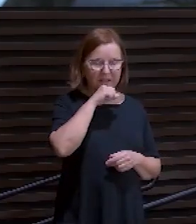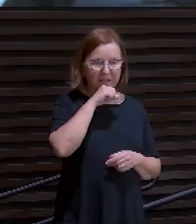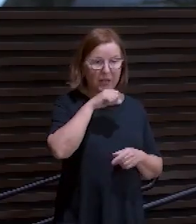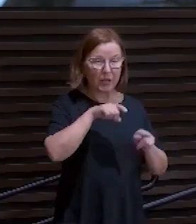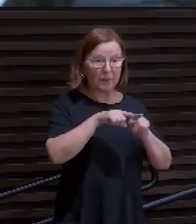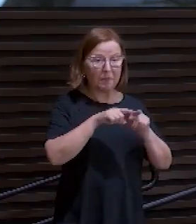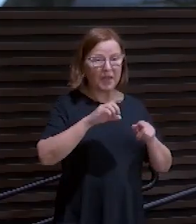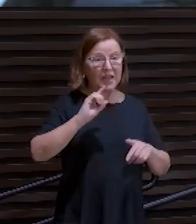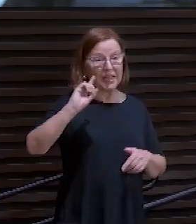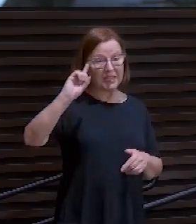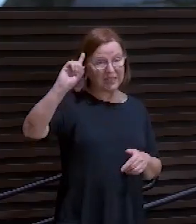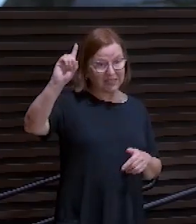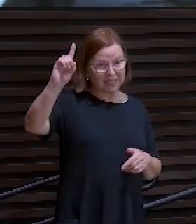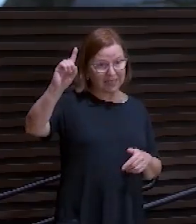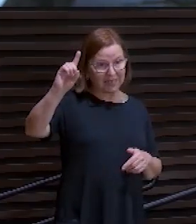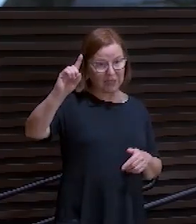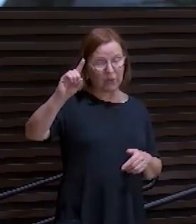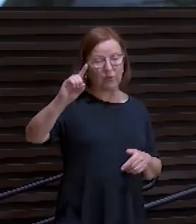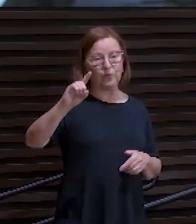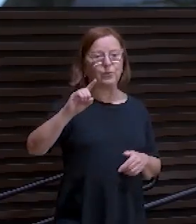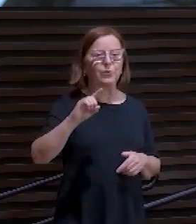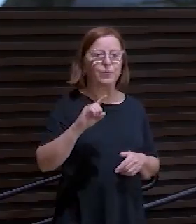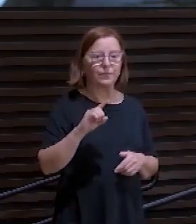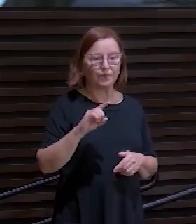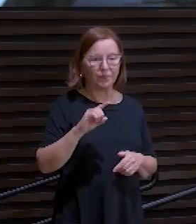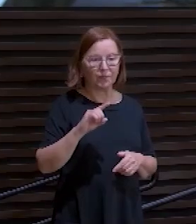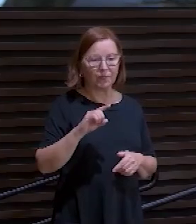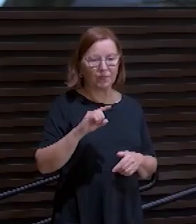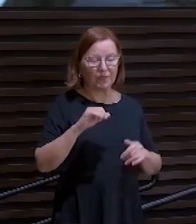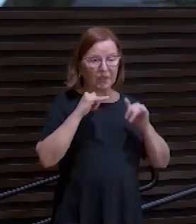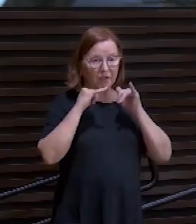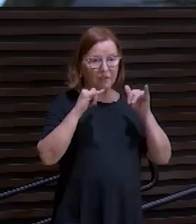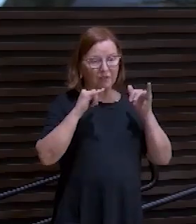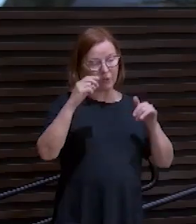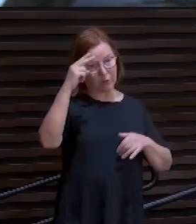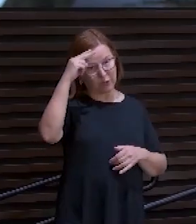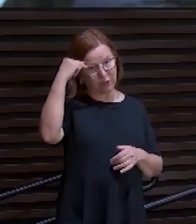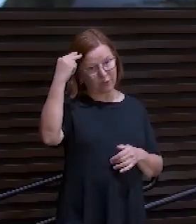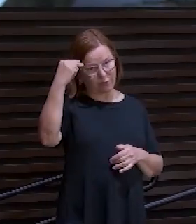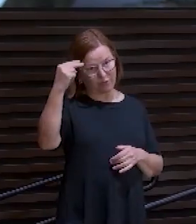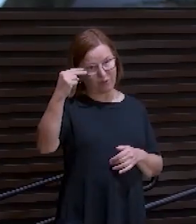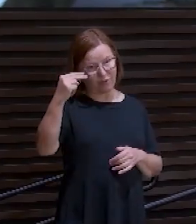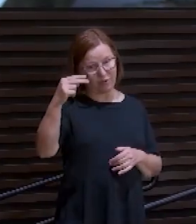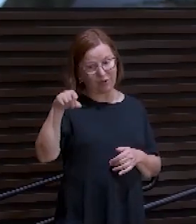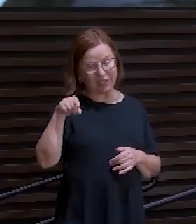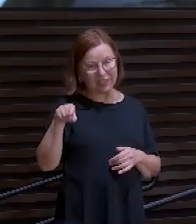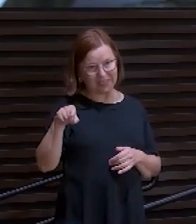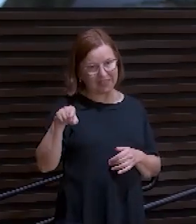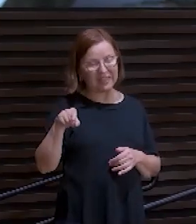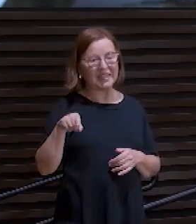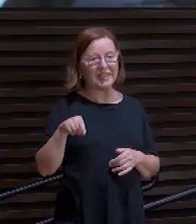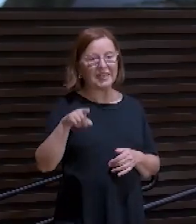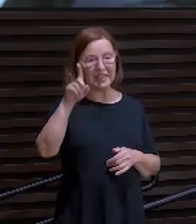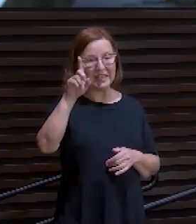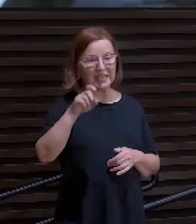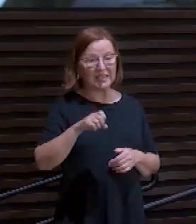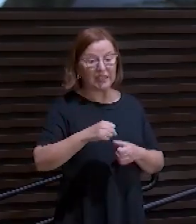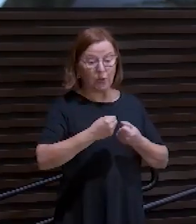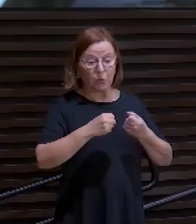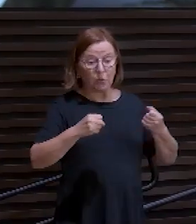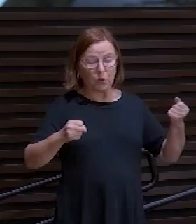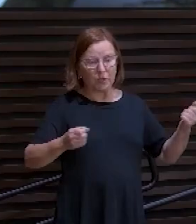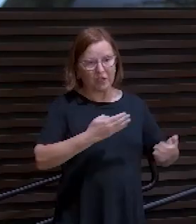governador, um grande senhor. Ele nunca buscou. O que ele buscava era o serviço na sua